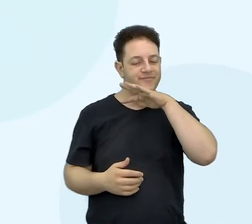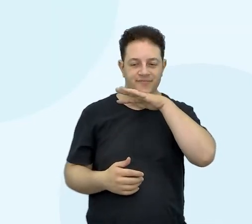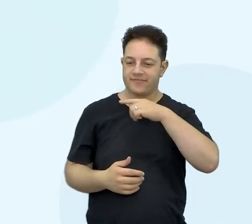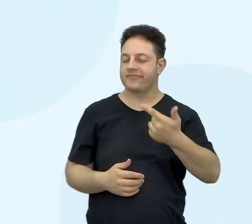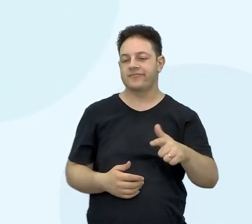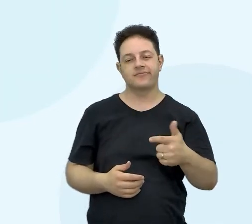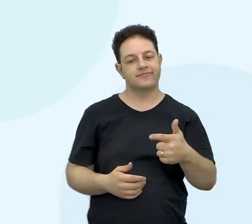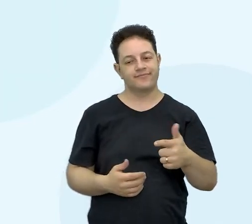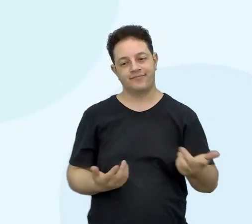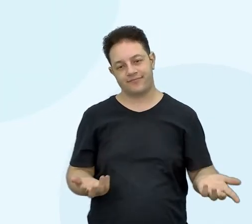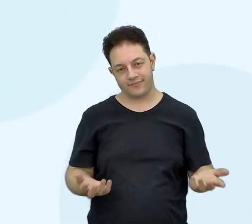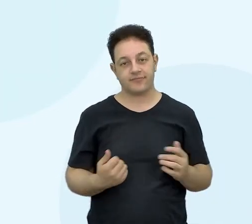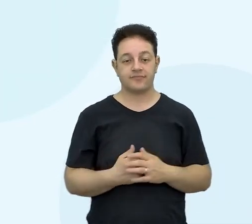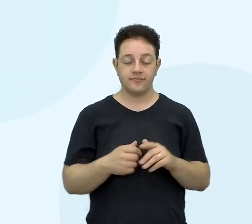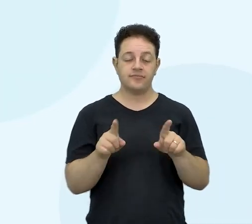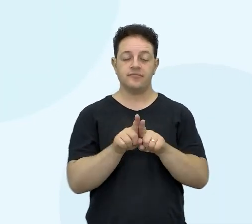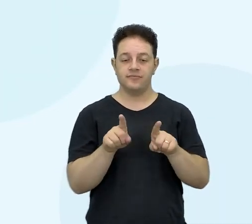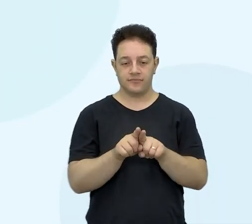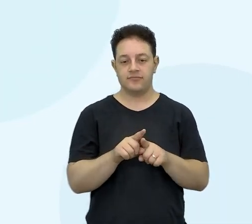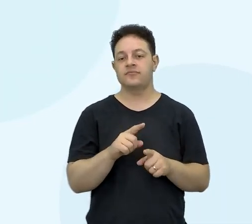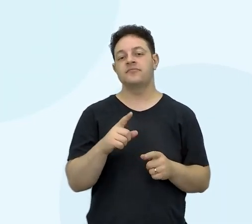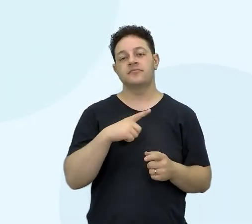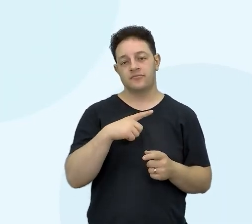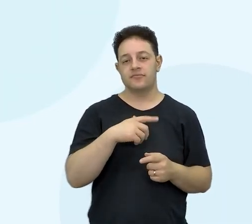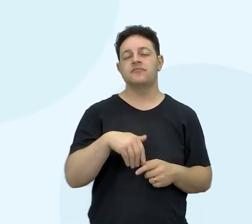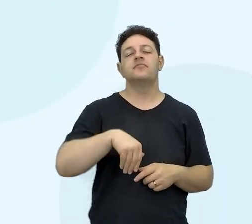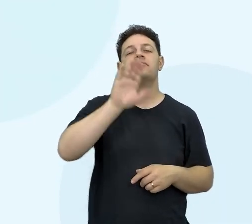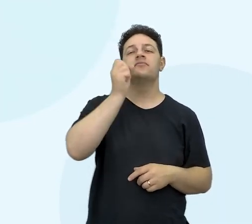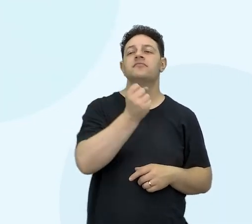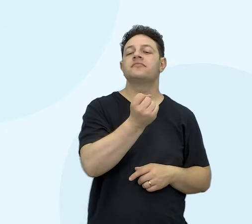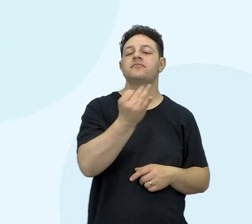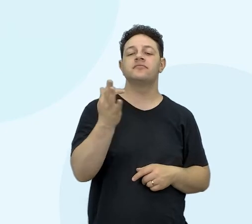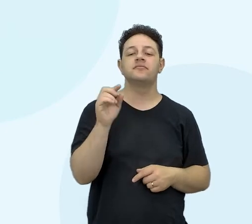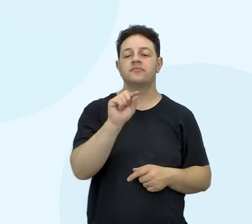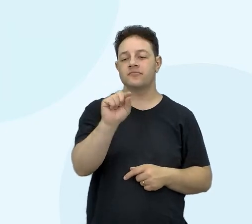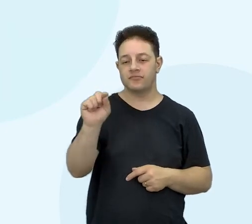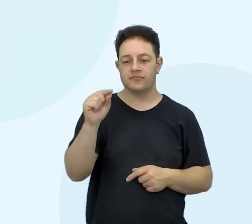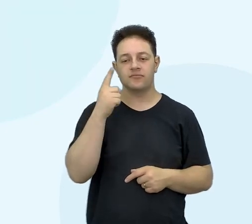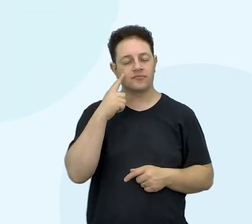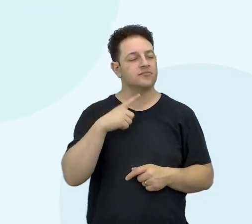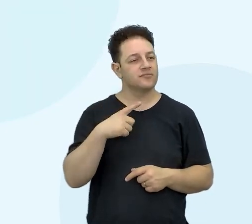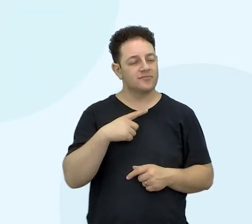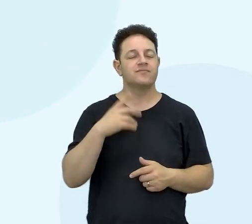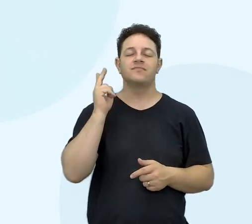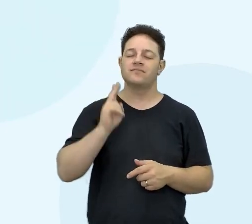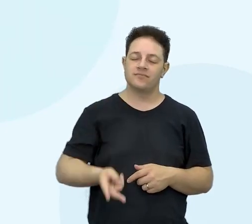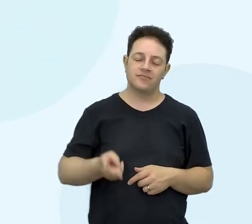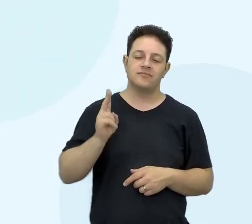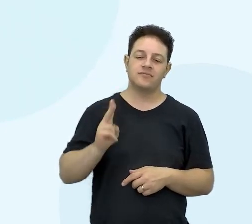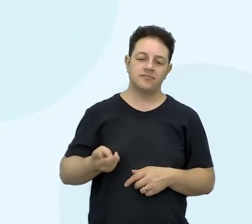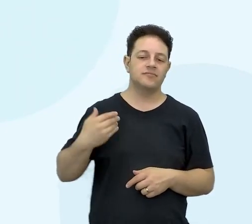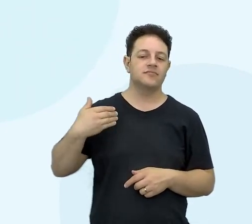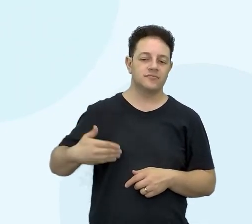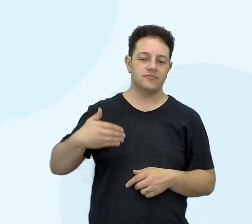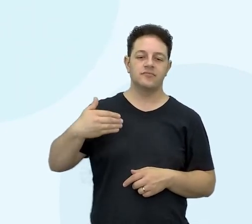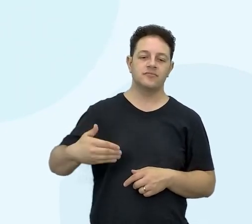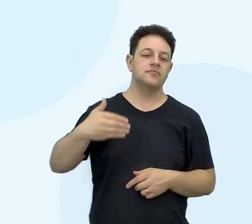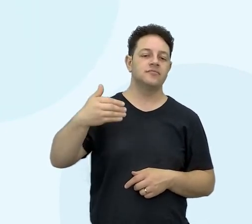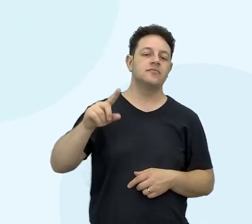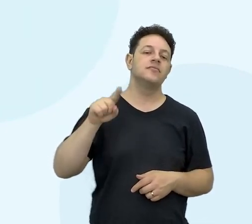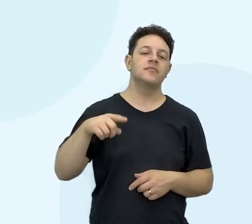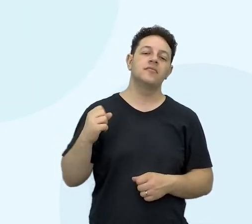isso sem contar que no mais das vezes acontece com muita frequência a